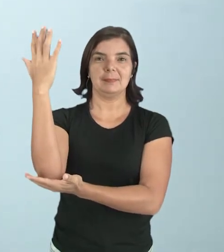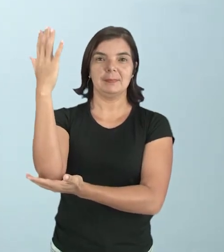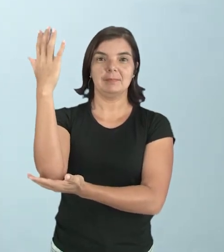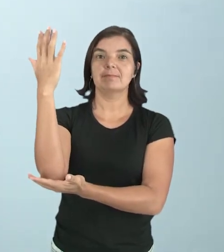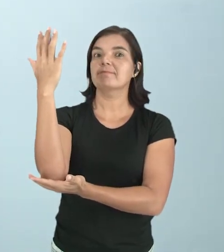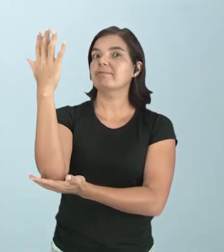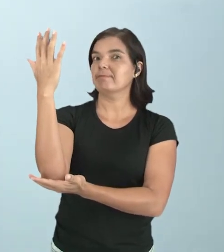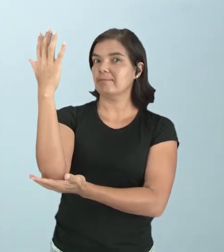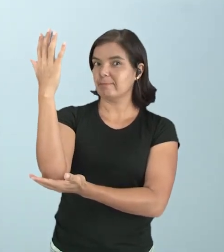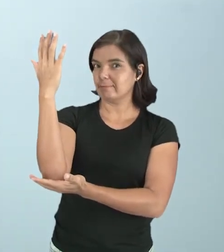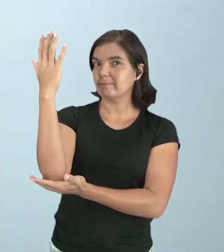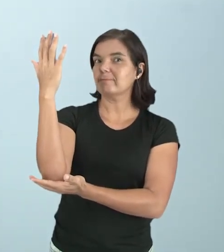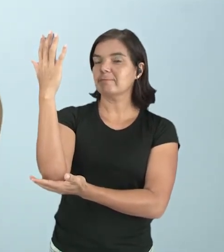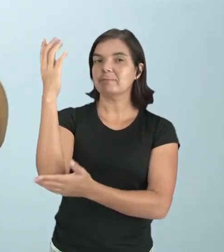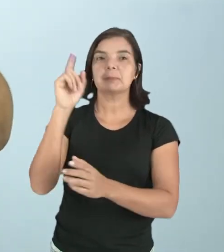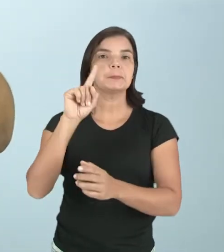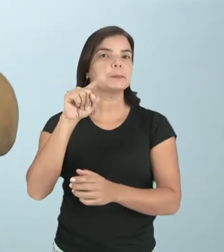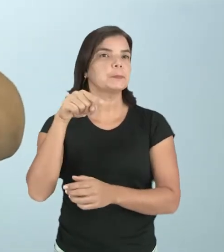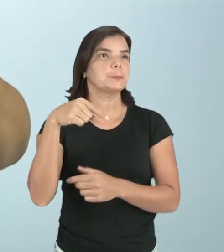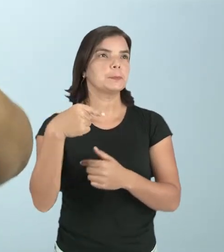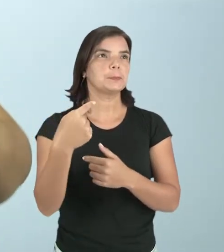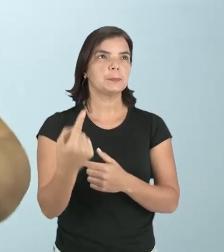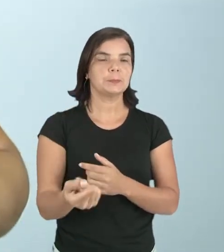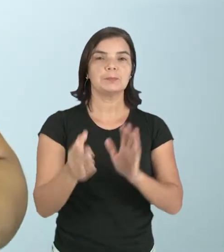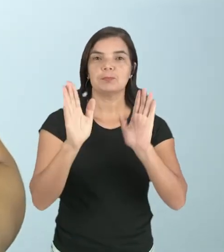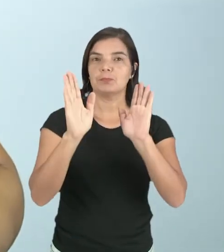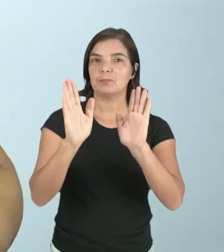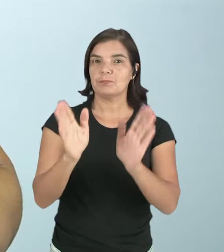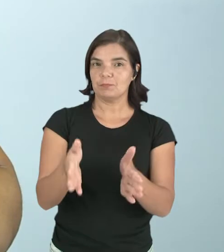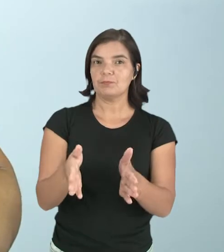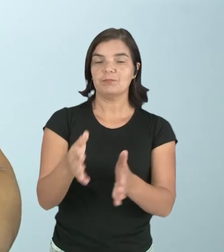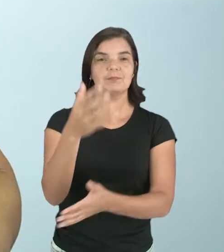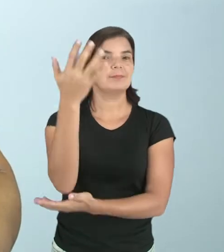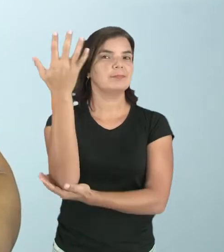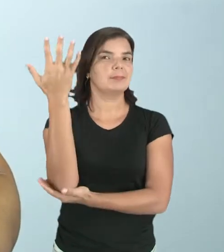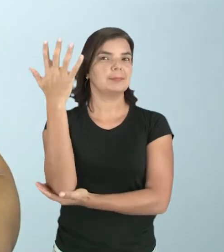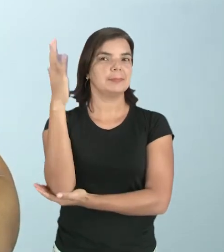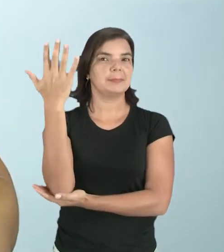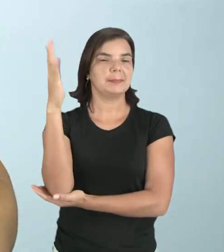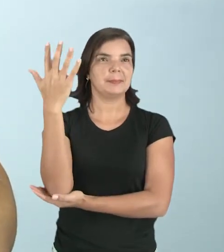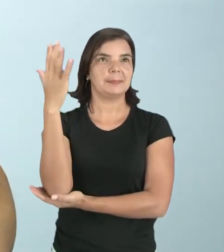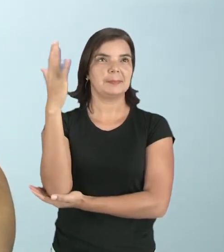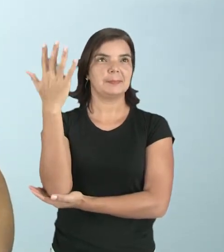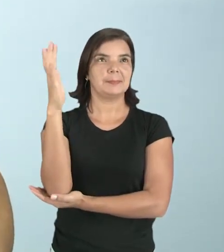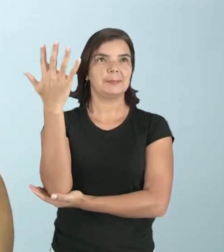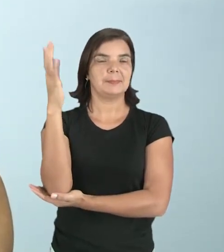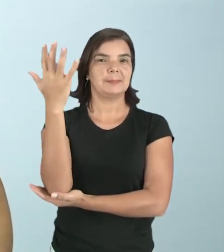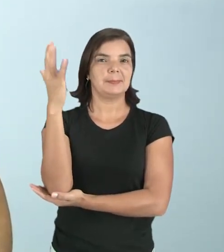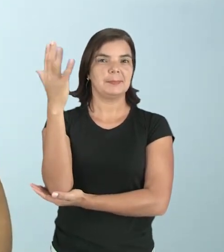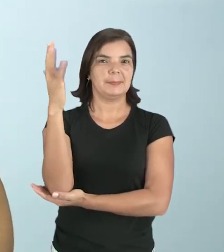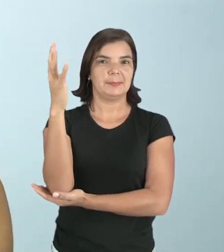E aí, depois que essa planta já está bem adulta,